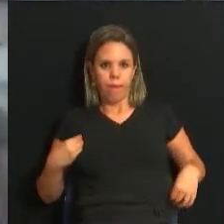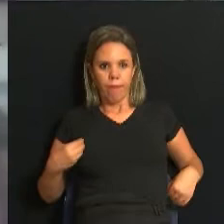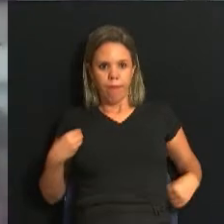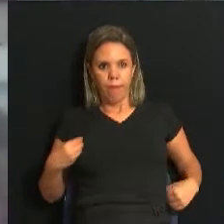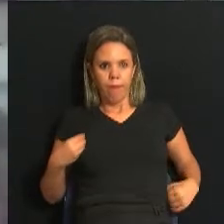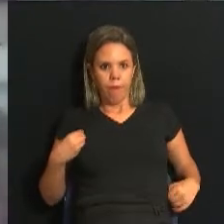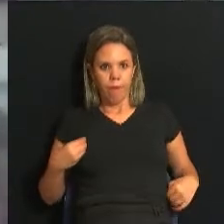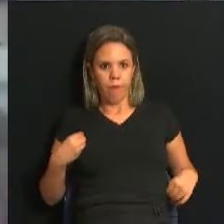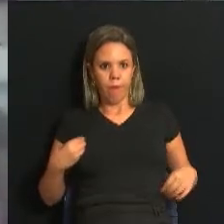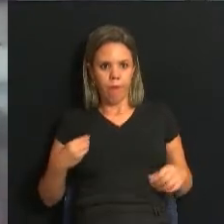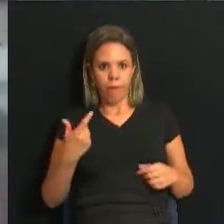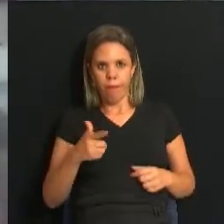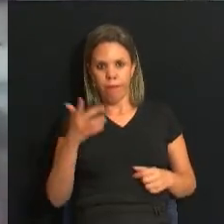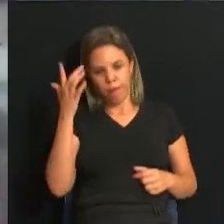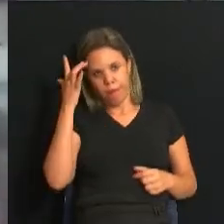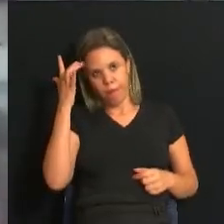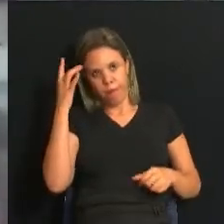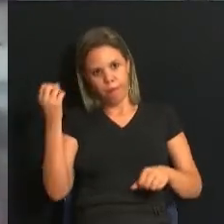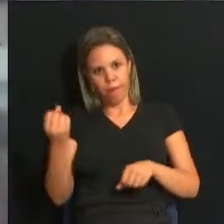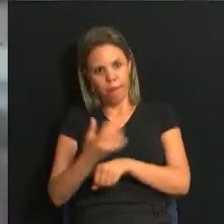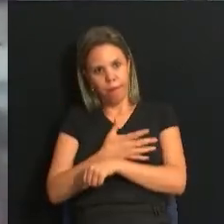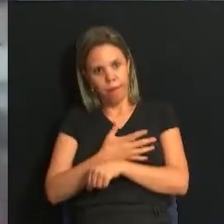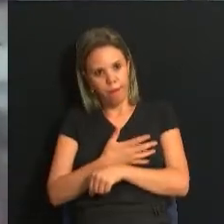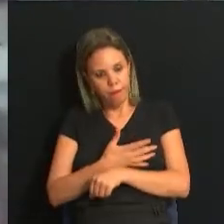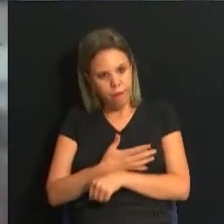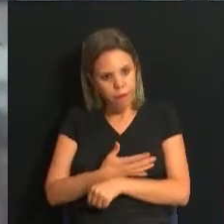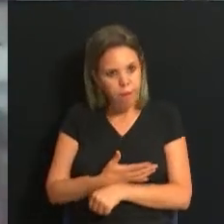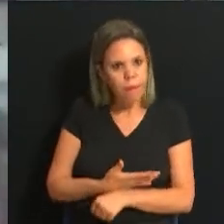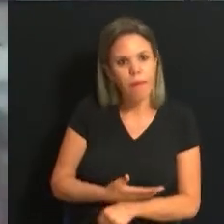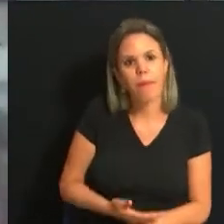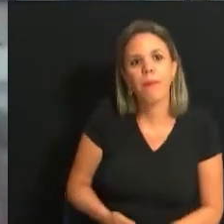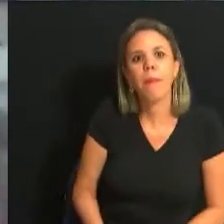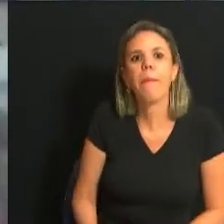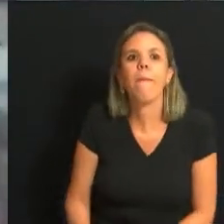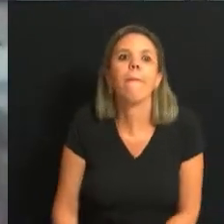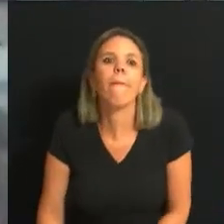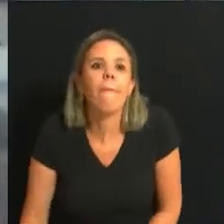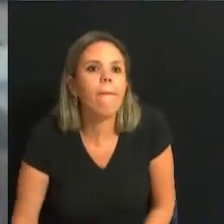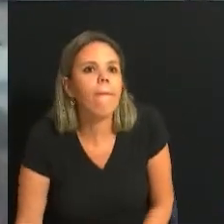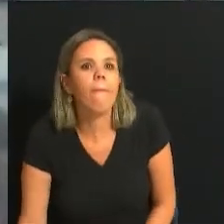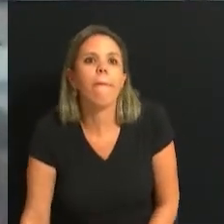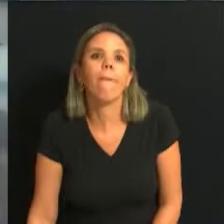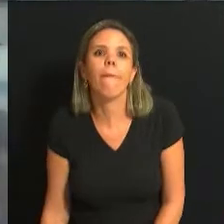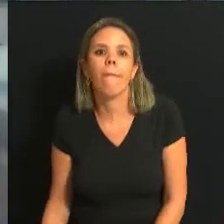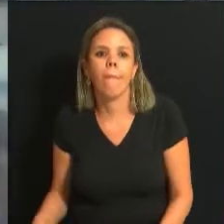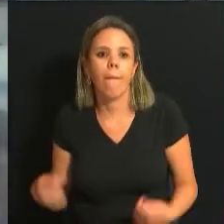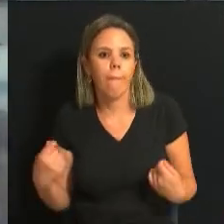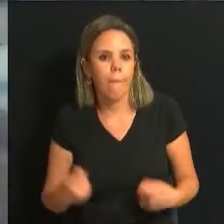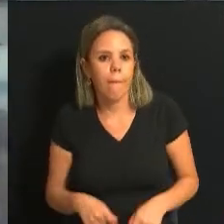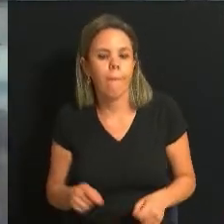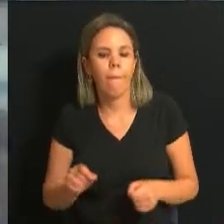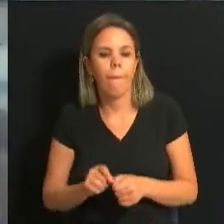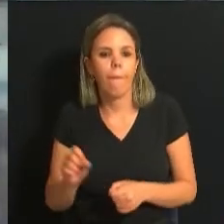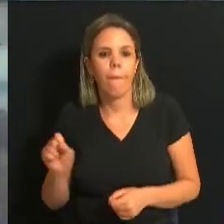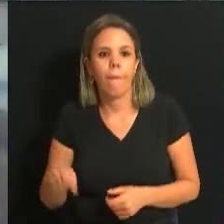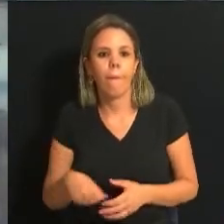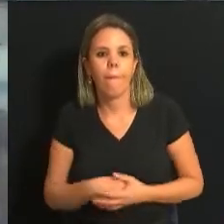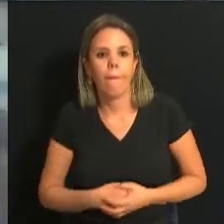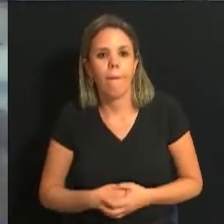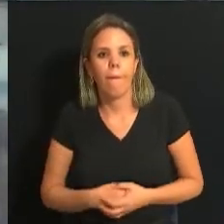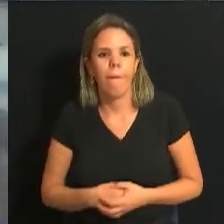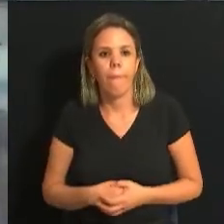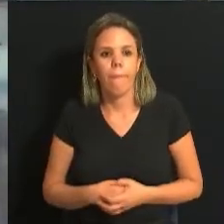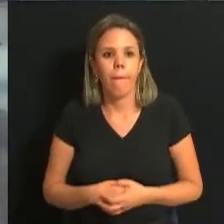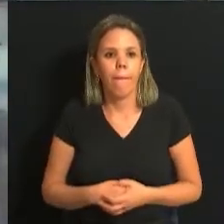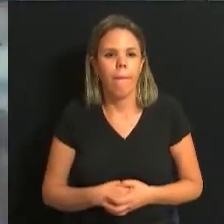de imaturidade emocional, um lugar quase infantil. Então, essa busca, ela precisa ser feita, sim, em busca de um